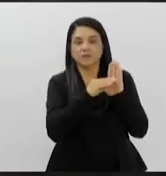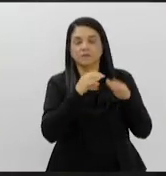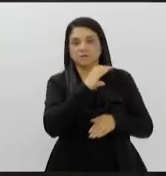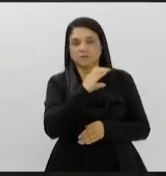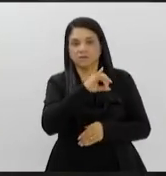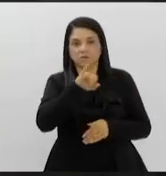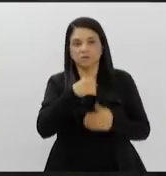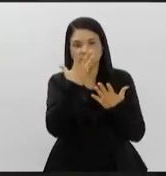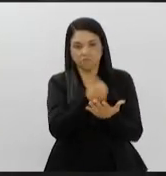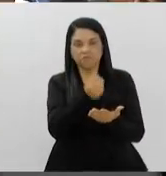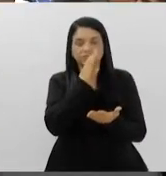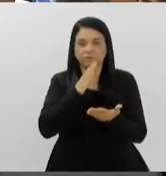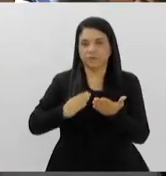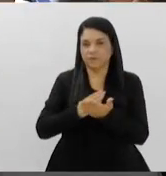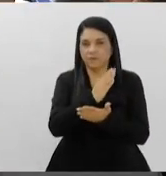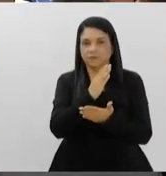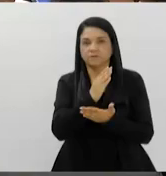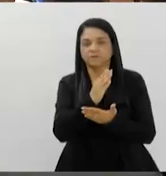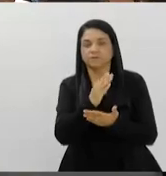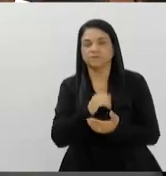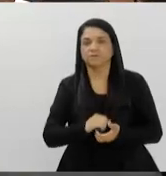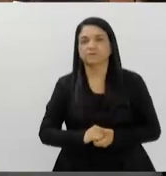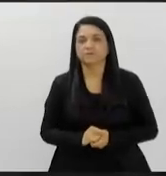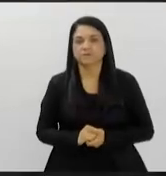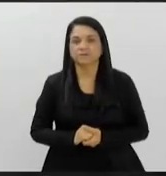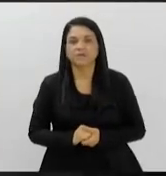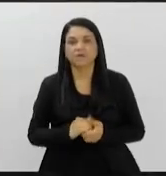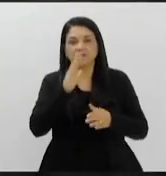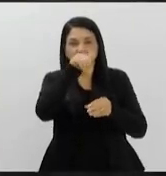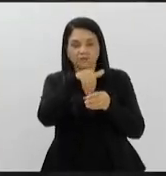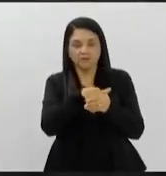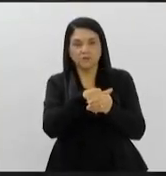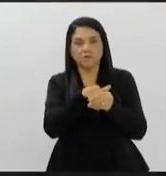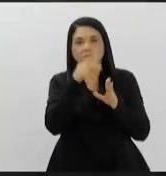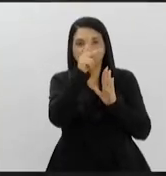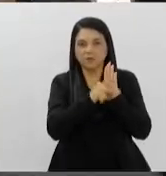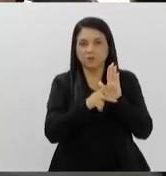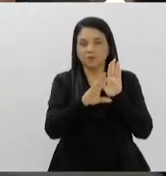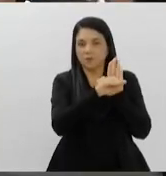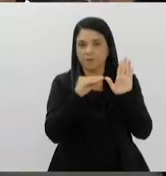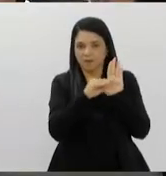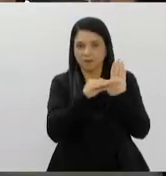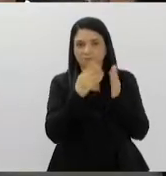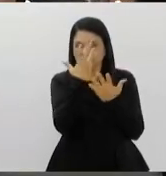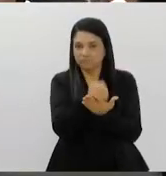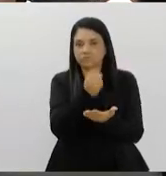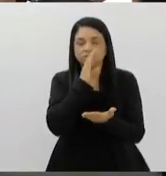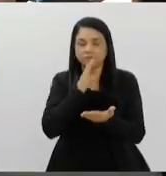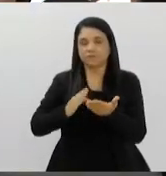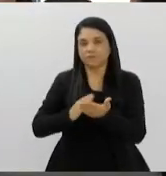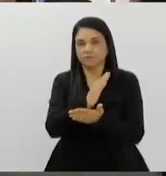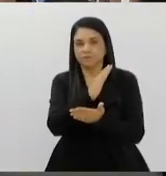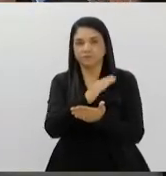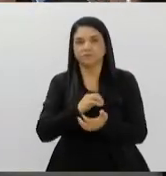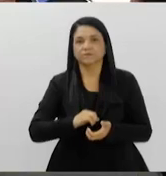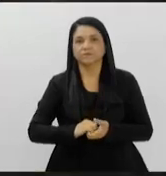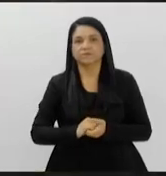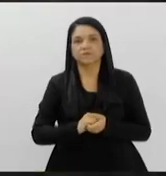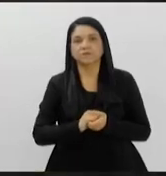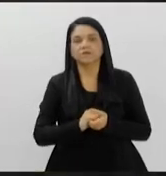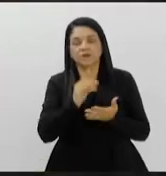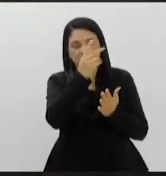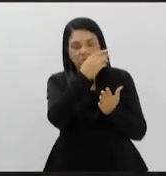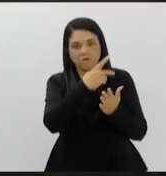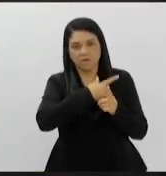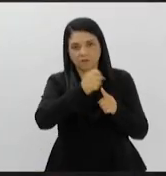que aprovam, permaneçam como estão. Aprovado. Em votação, projeto assim emendado. Os senhores que aprovam, permaneçam como estão. Aprovado. Vai a